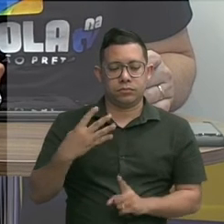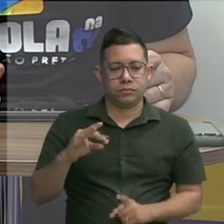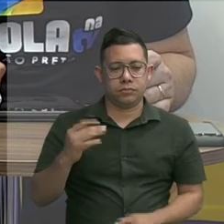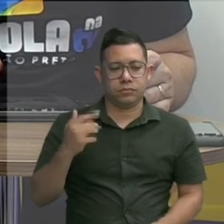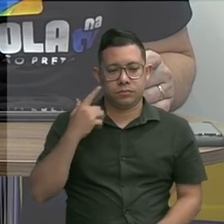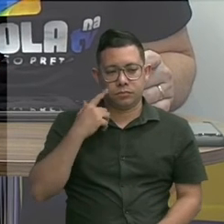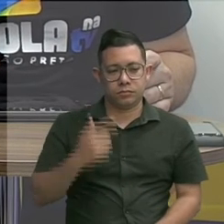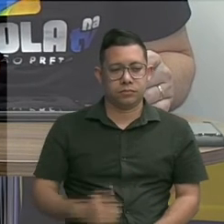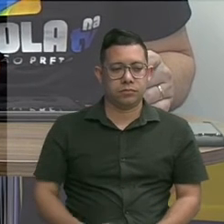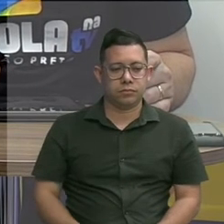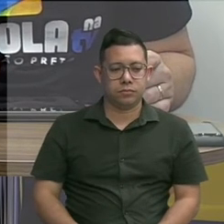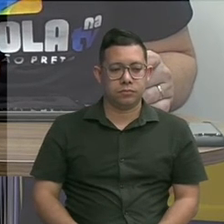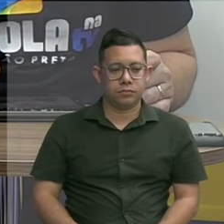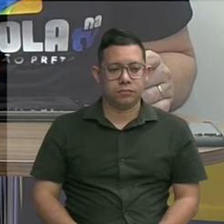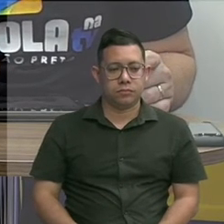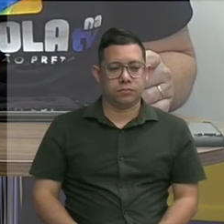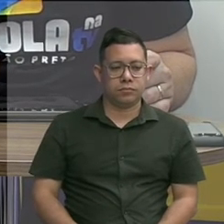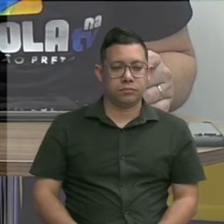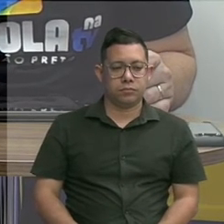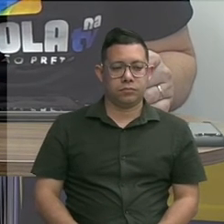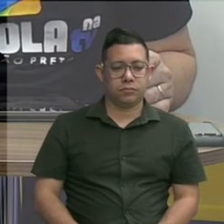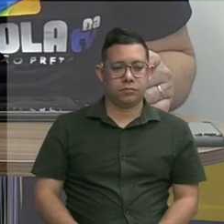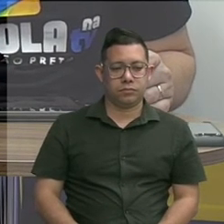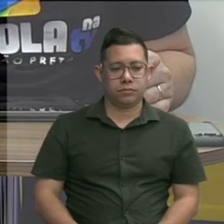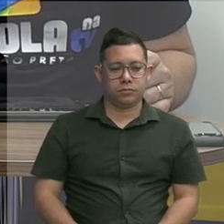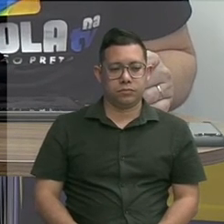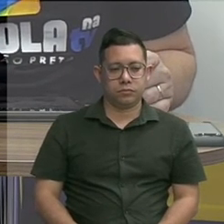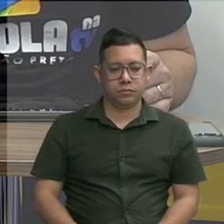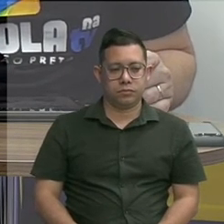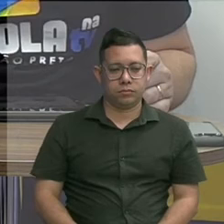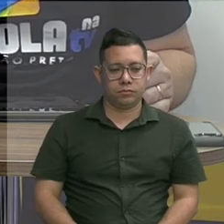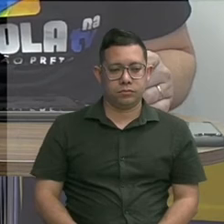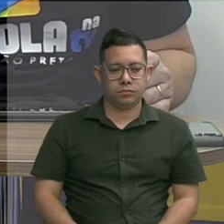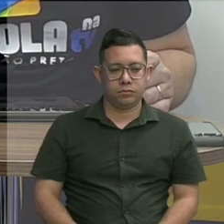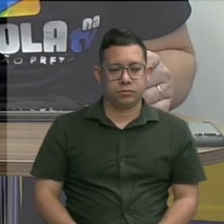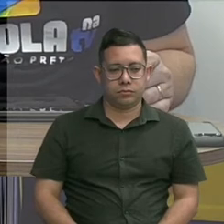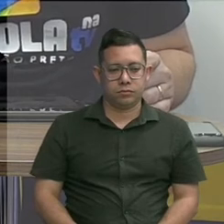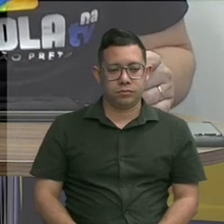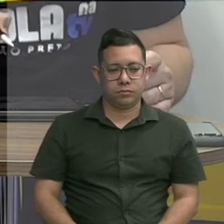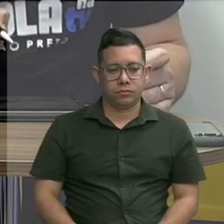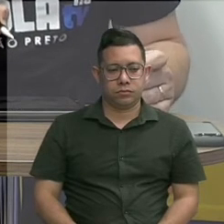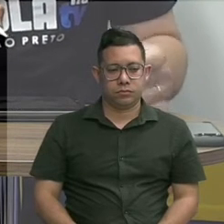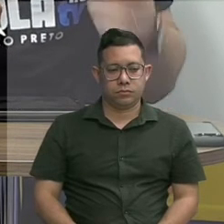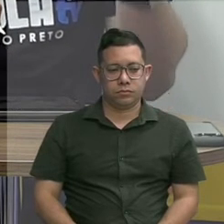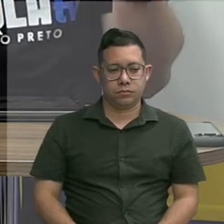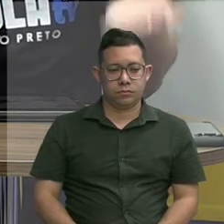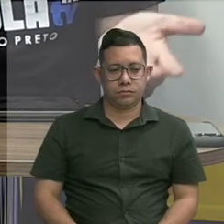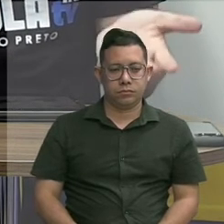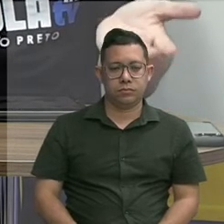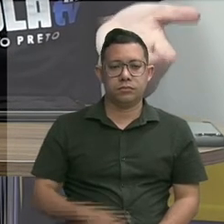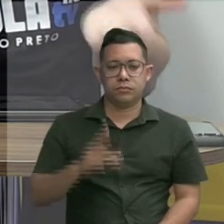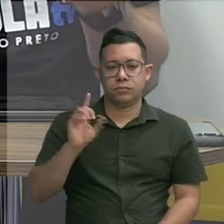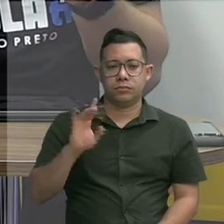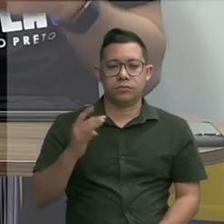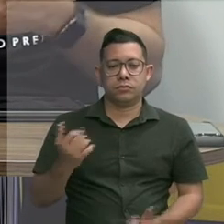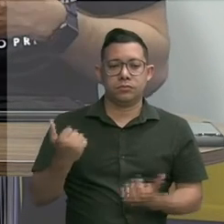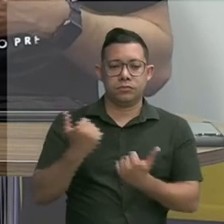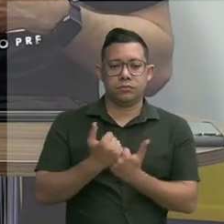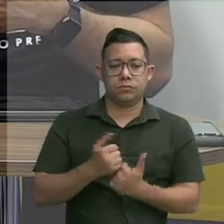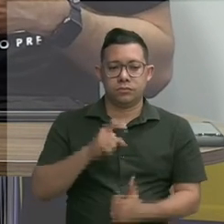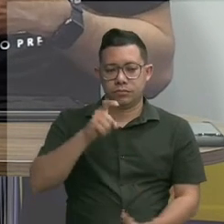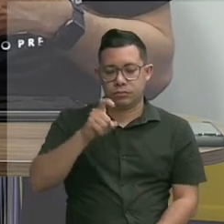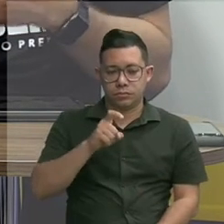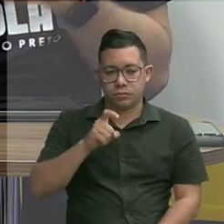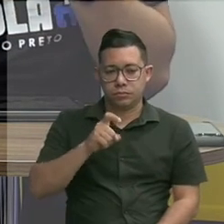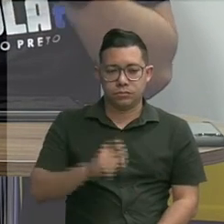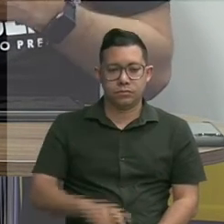gente substituiria o 7 ao quadrado menos 3 vezes 7 + 4 = 0 então era só substituir se você